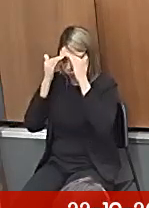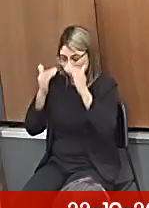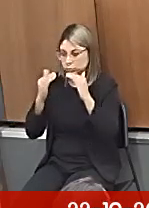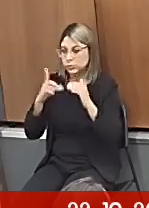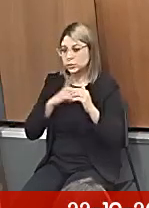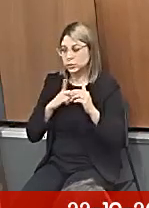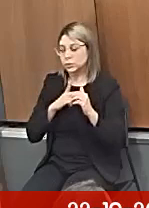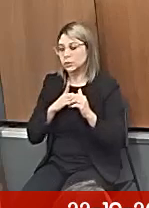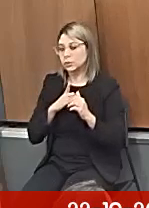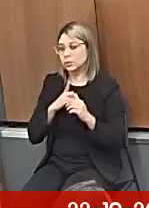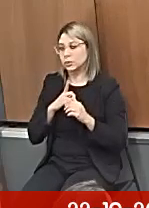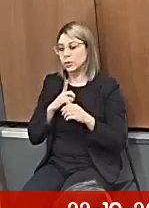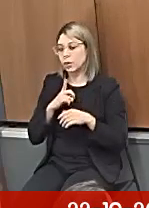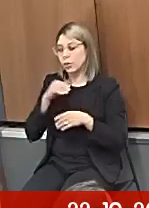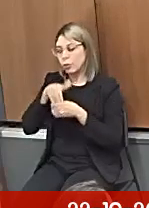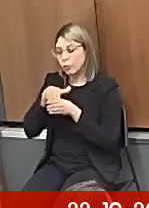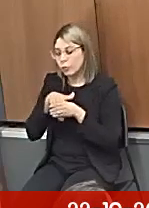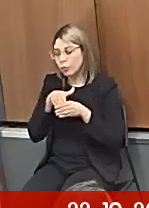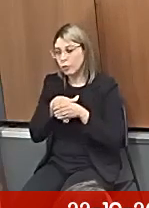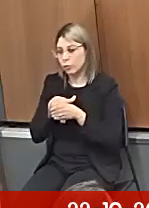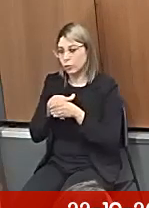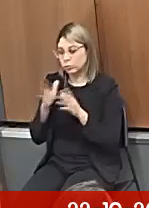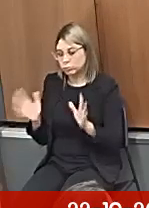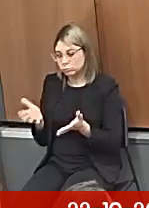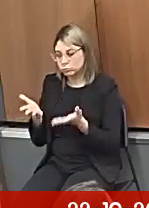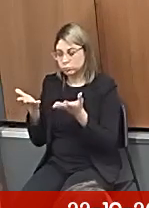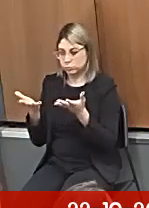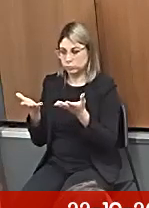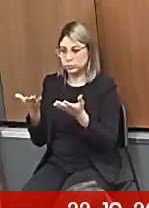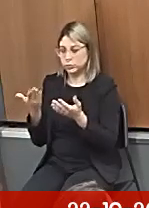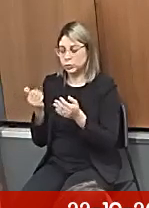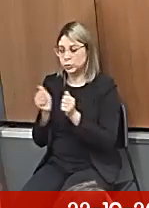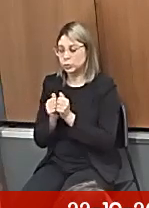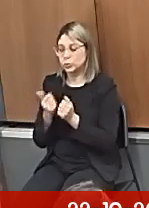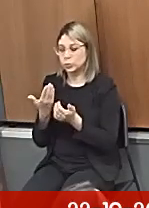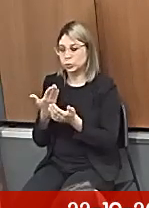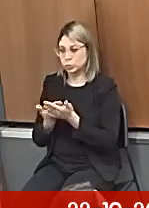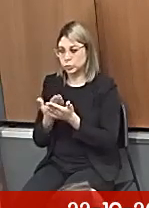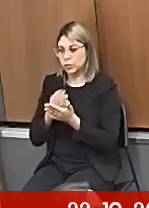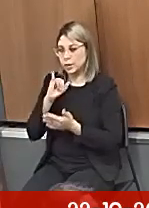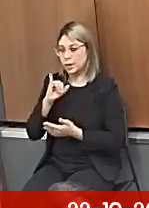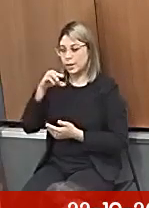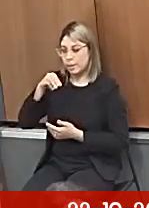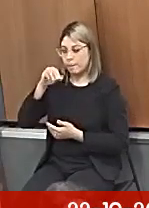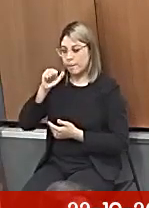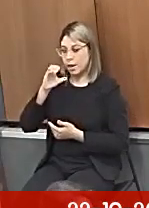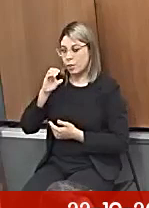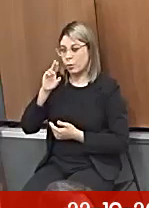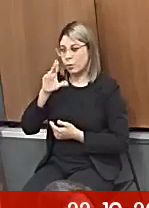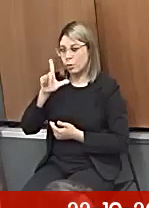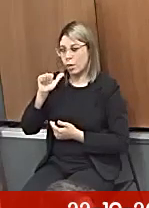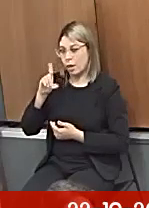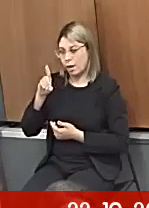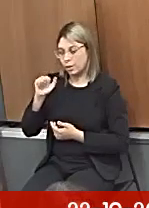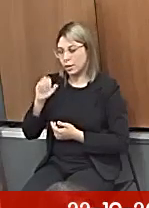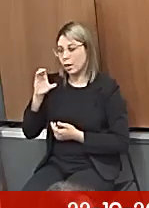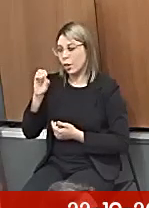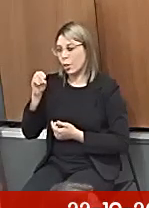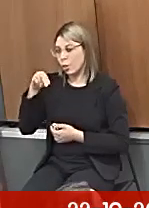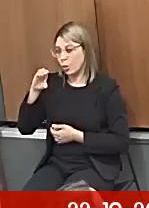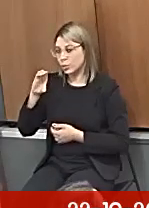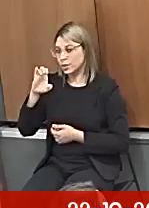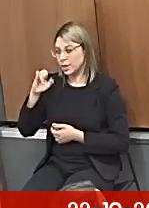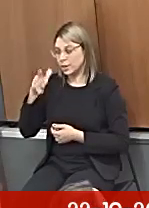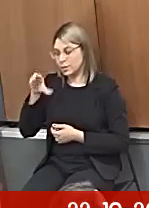seja formulado voto de congratulações com o Colégio Imaculada Conceição, por acolher os alunos